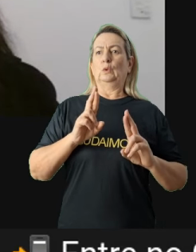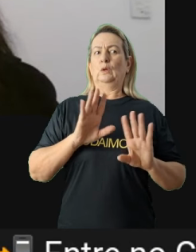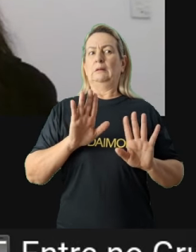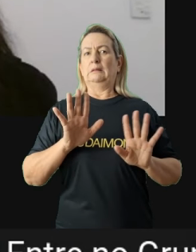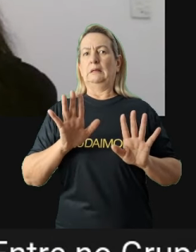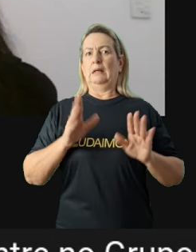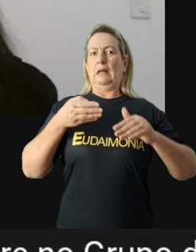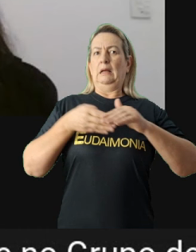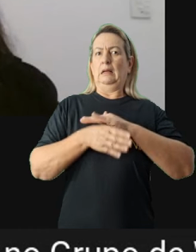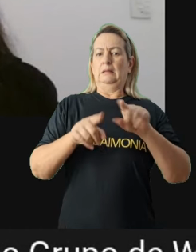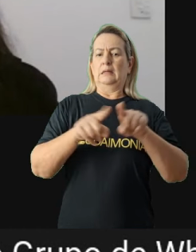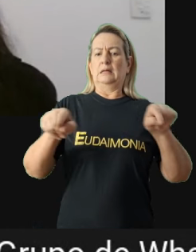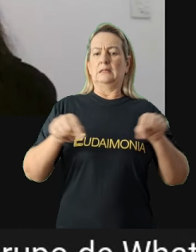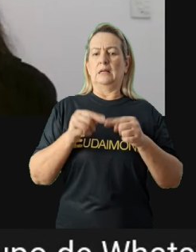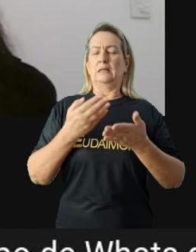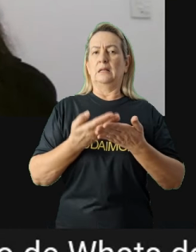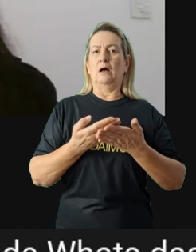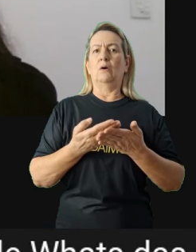medo. Ai, meu Deus, tomara